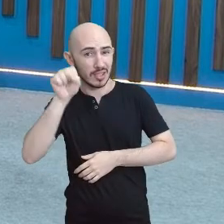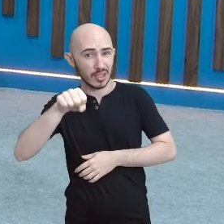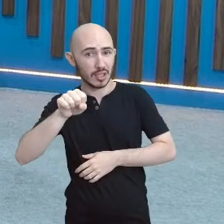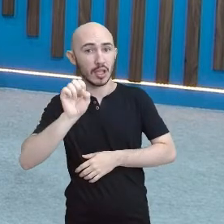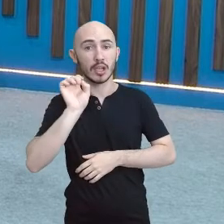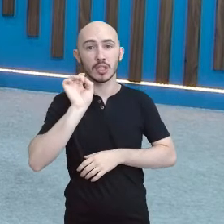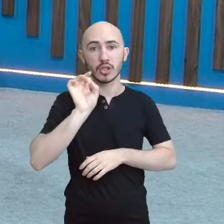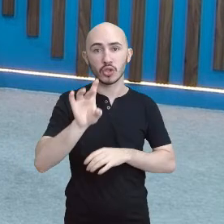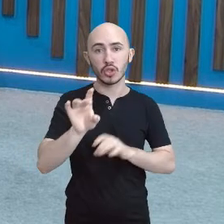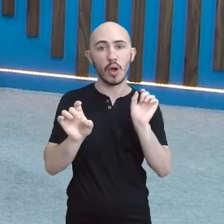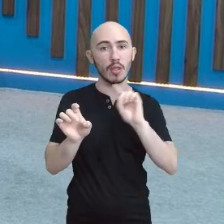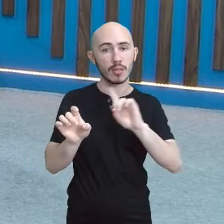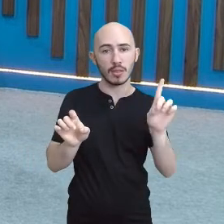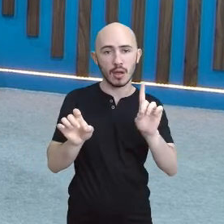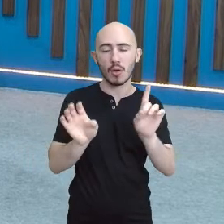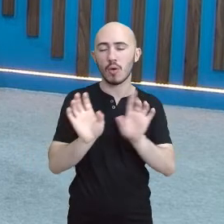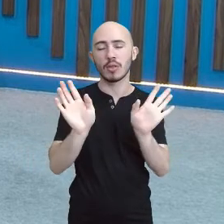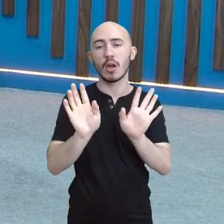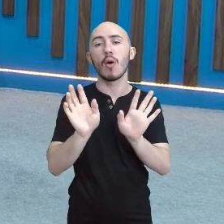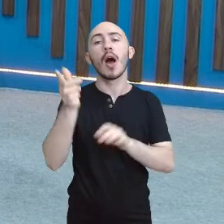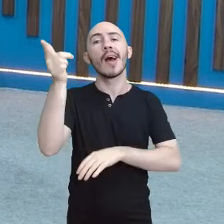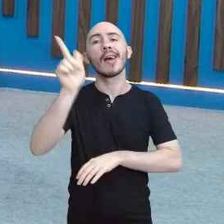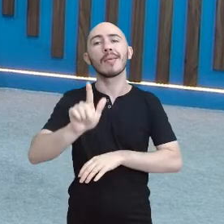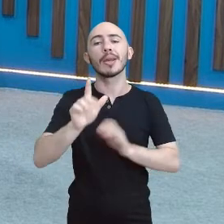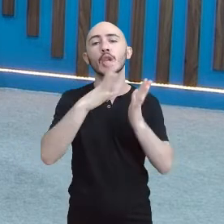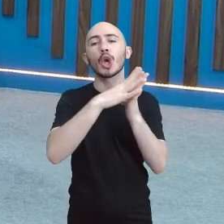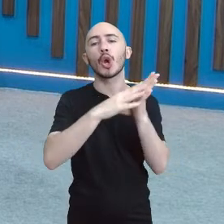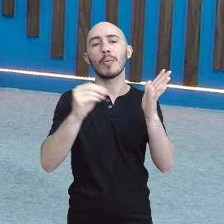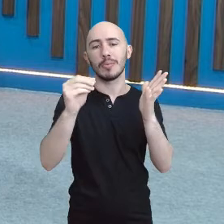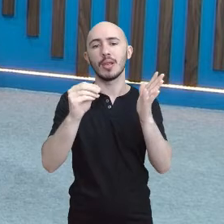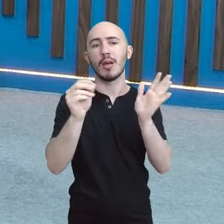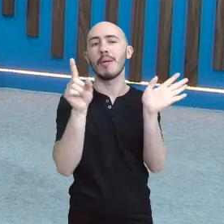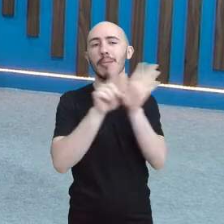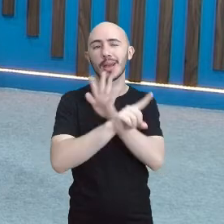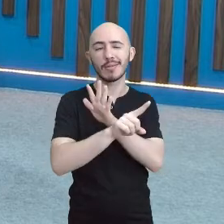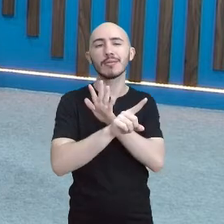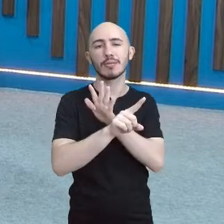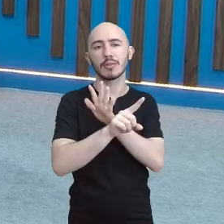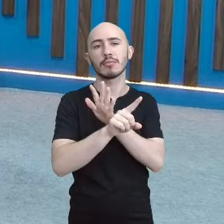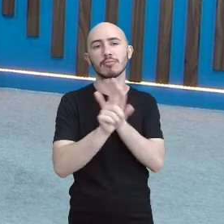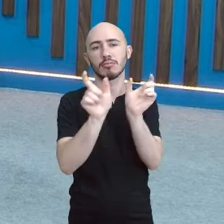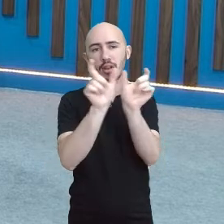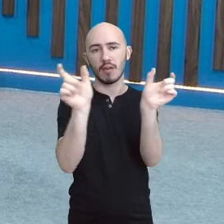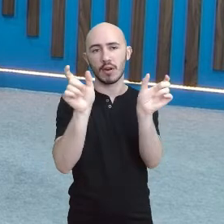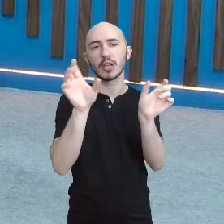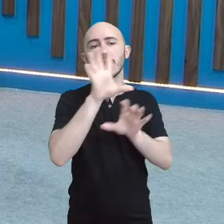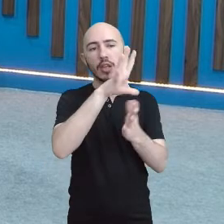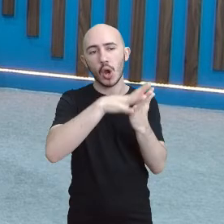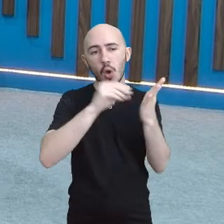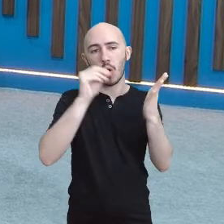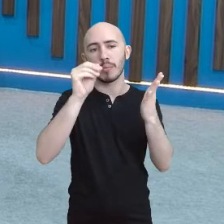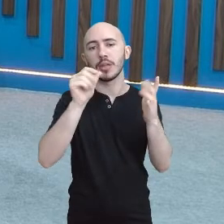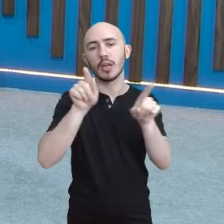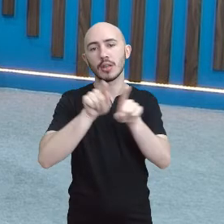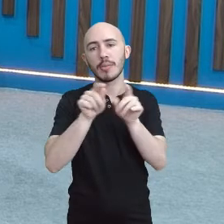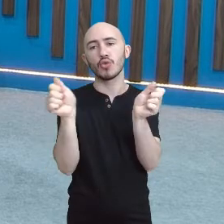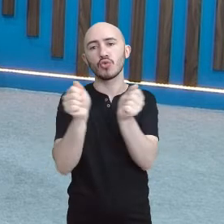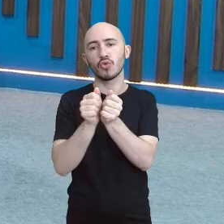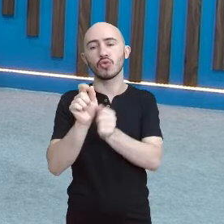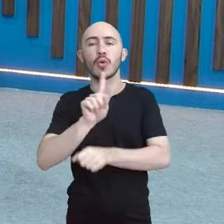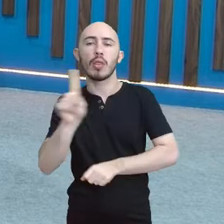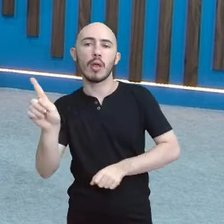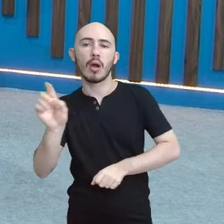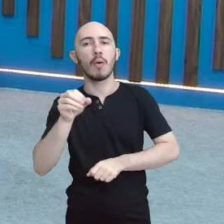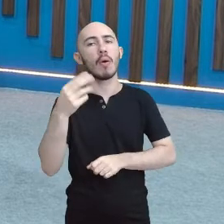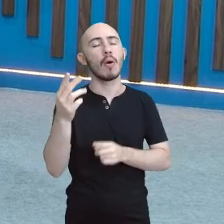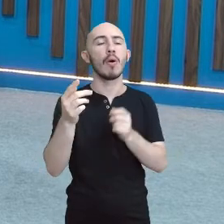vai repetir a estrutura interrogativa da pergunta. Então perceba que a pessoa falou yes, she is, ou no, she is not.